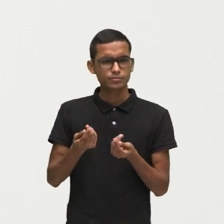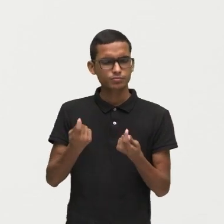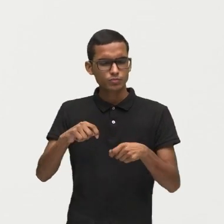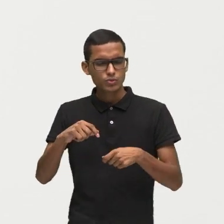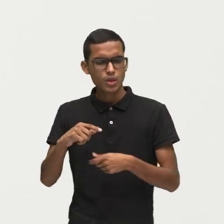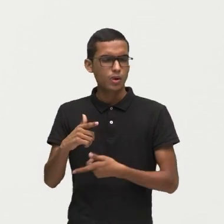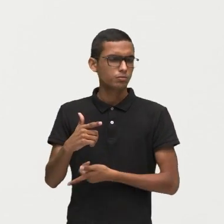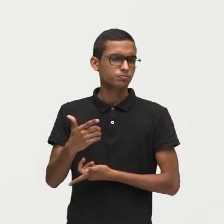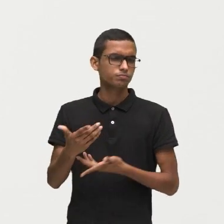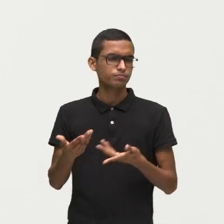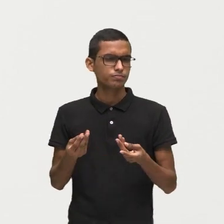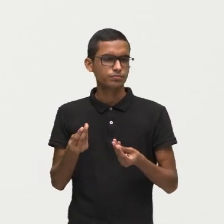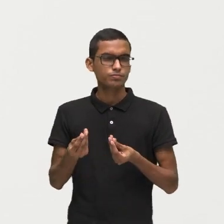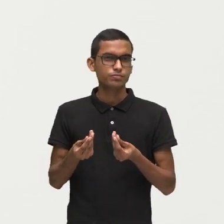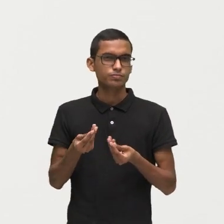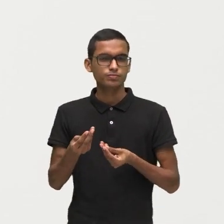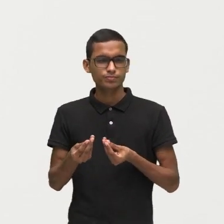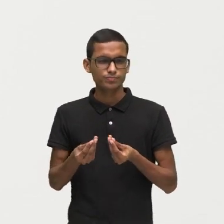especificamente